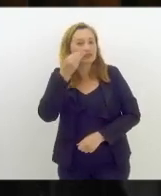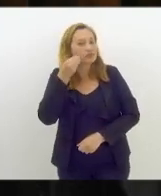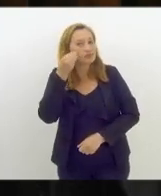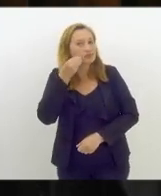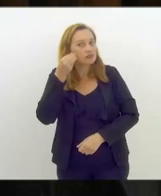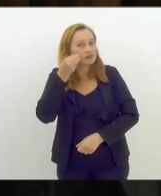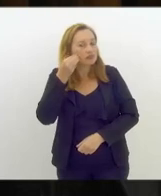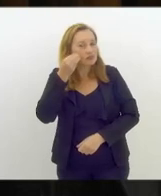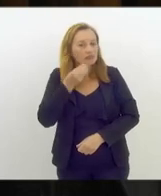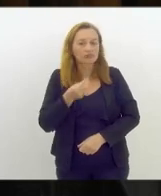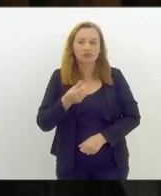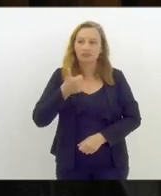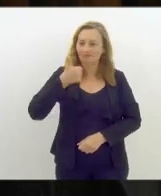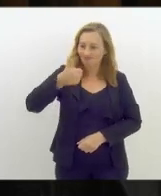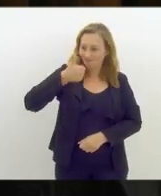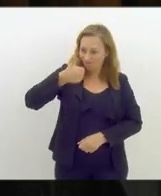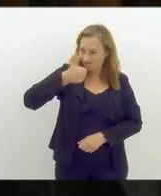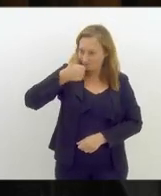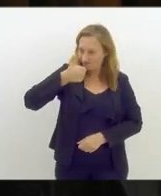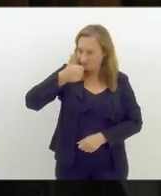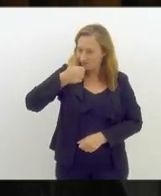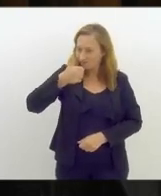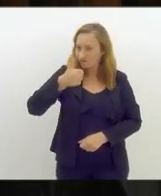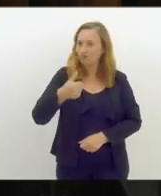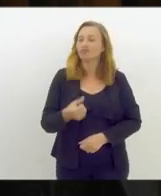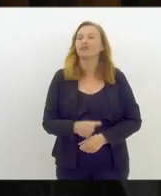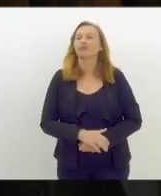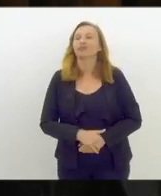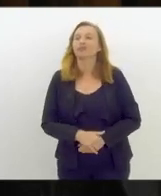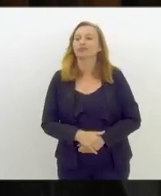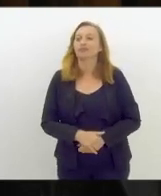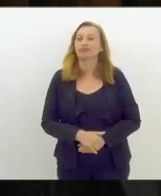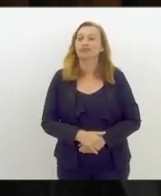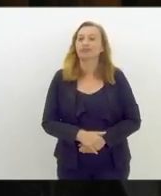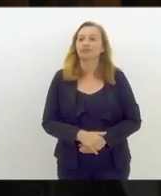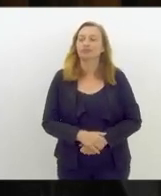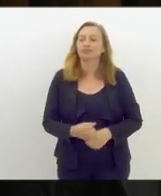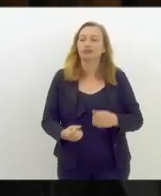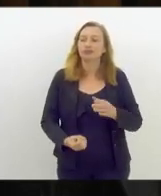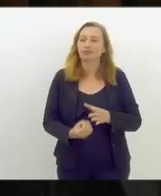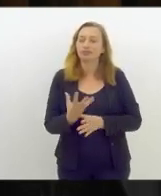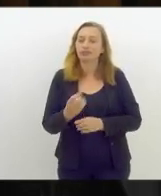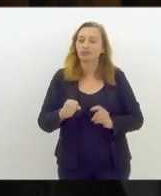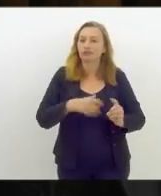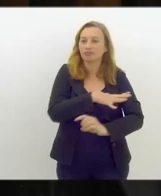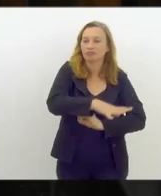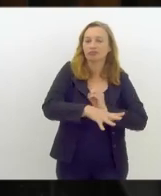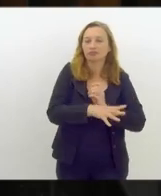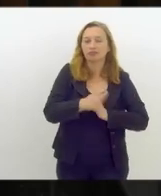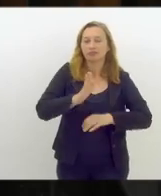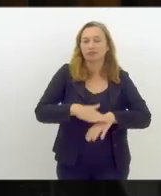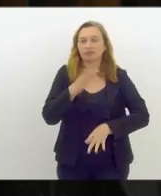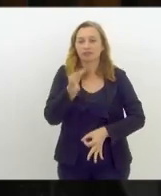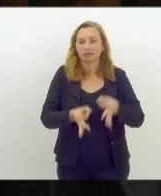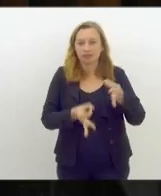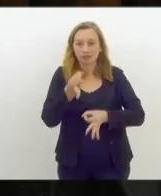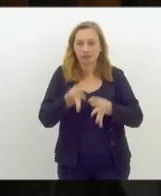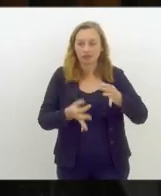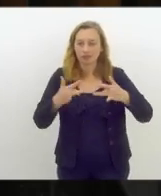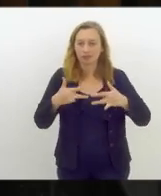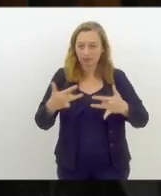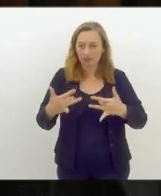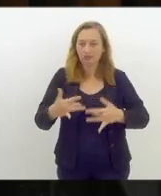momentos positivos na construção de uma sociedade mais justa e